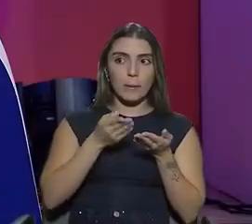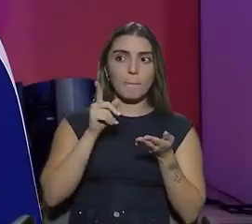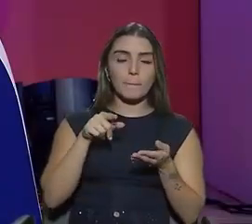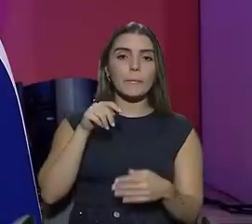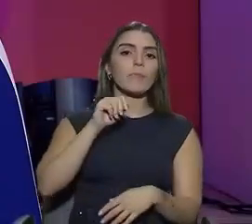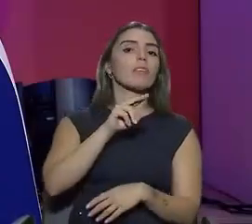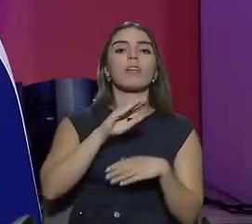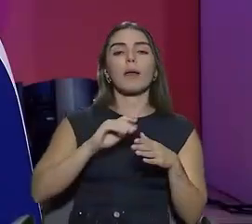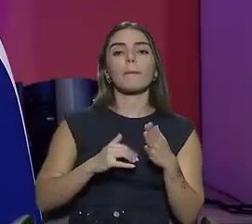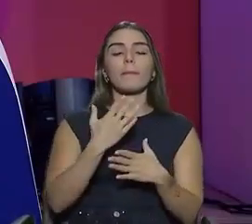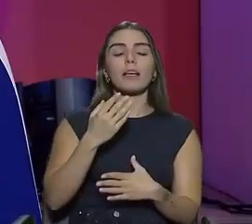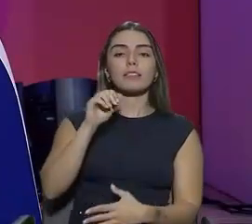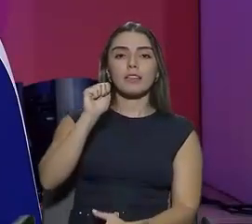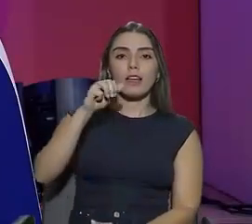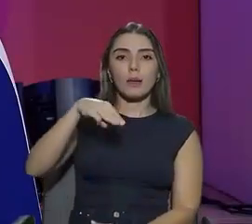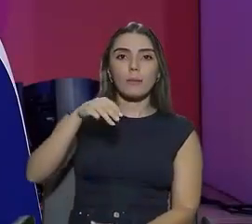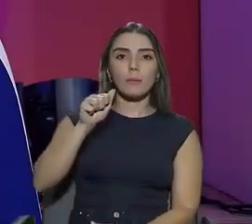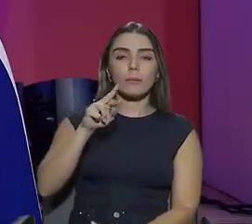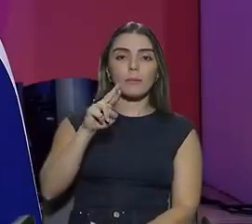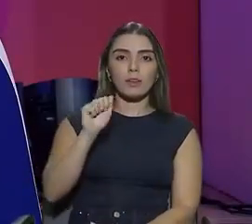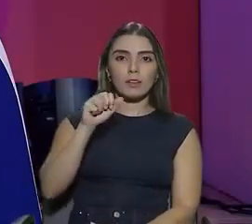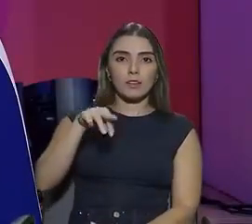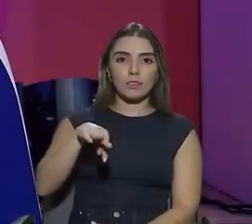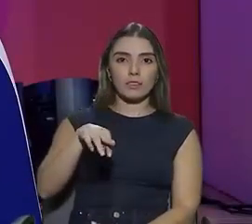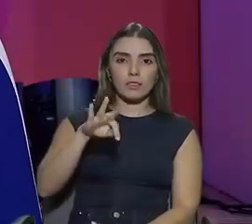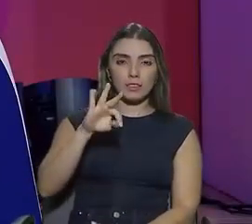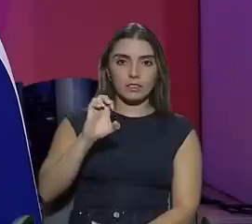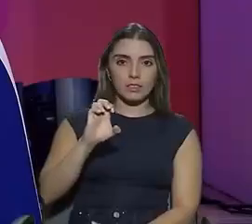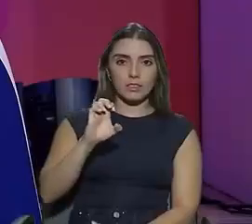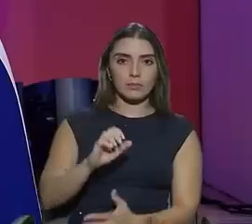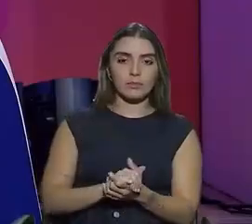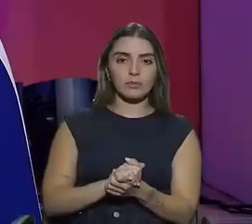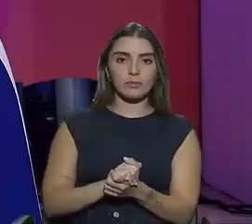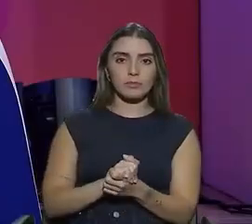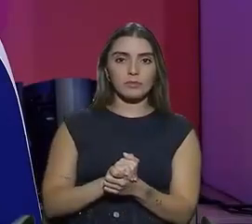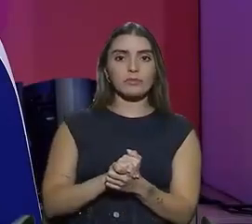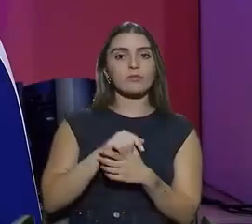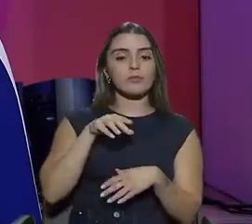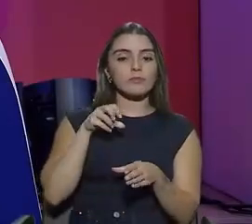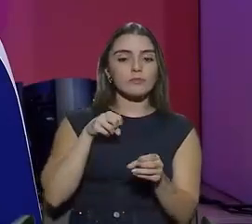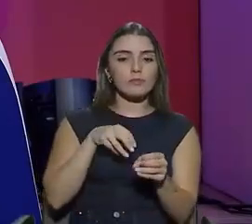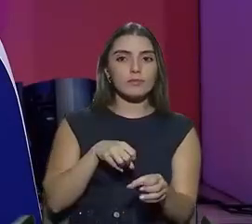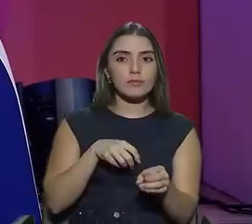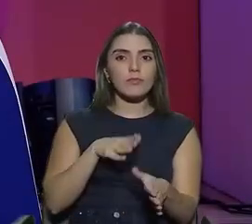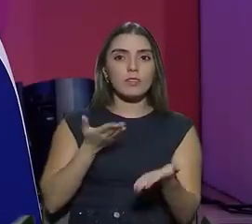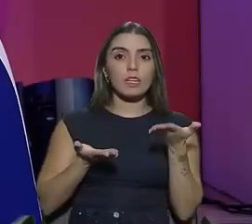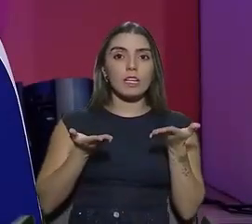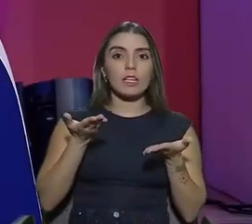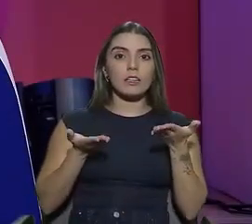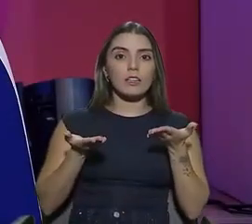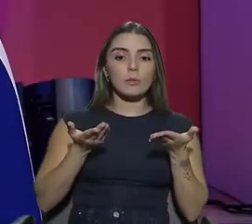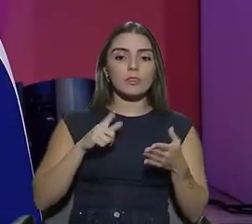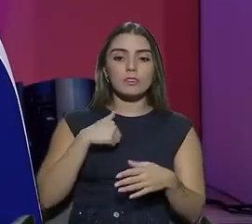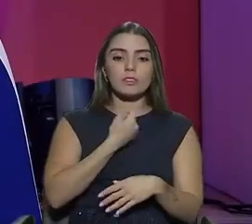abre durante o dia e fecha durante a noite, e que nos ensina sobre esse equilíbrio, né, de nos abrir para o mundo, de nos fechar,